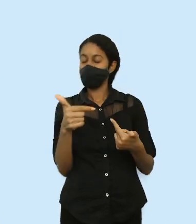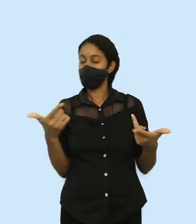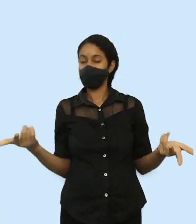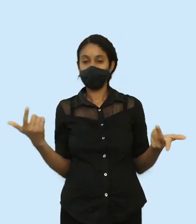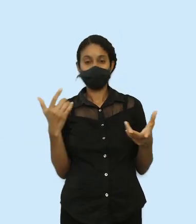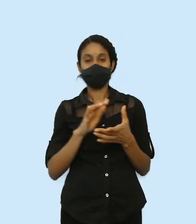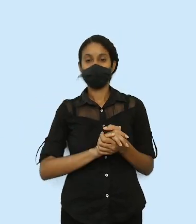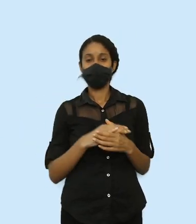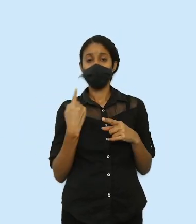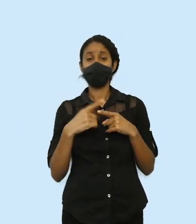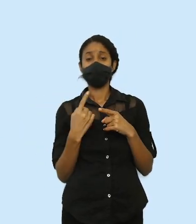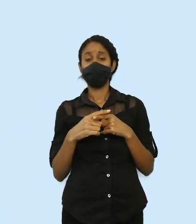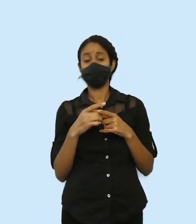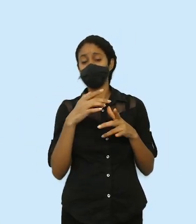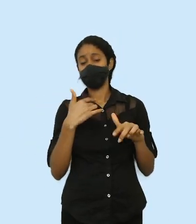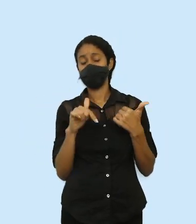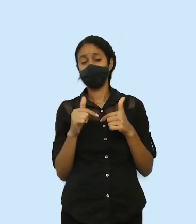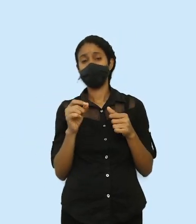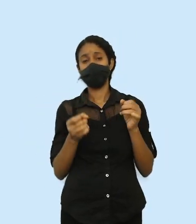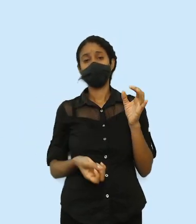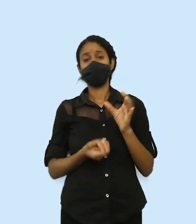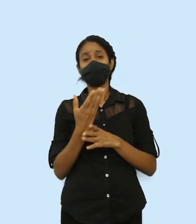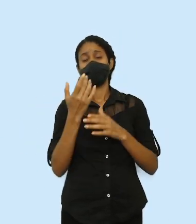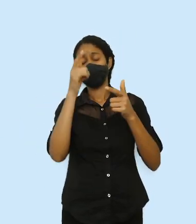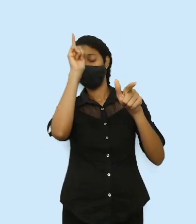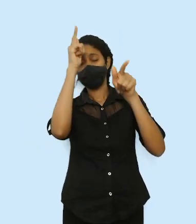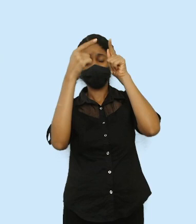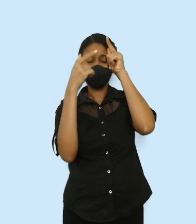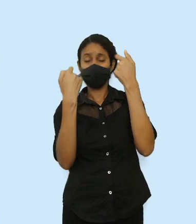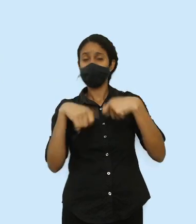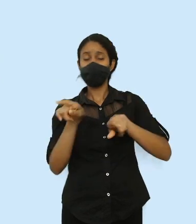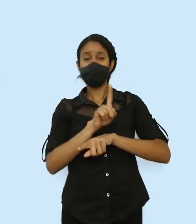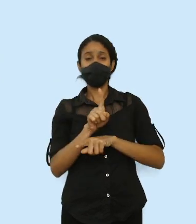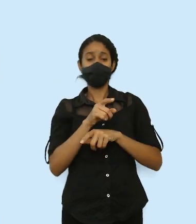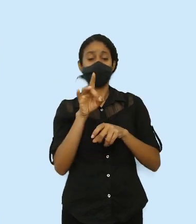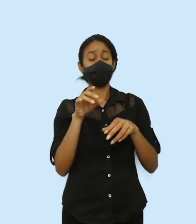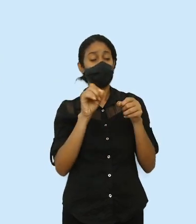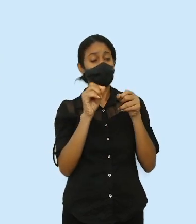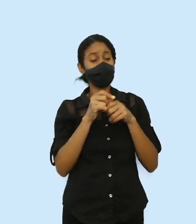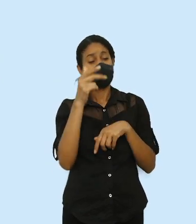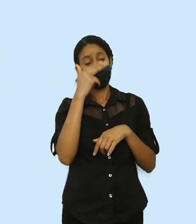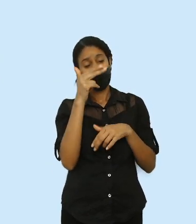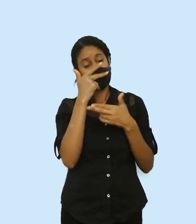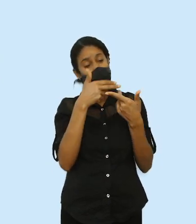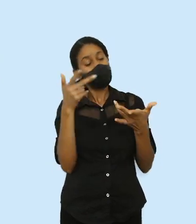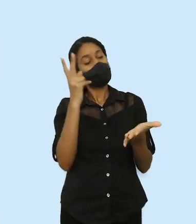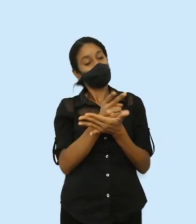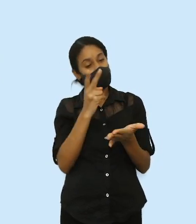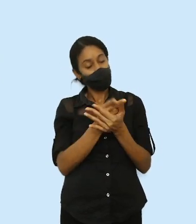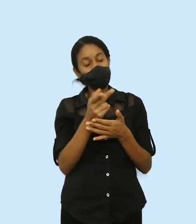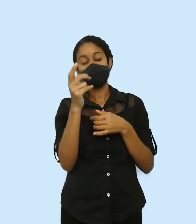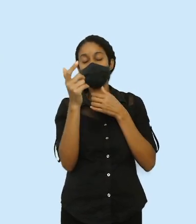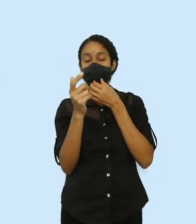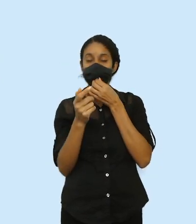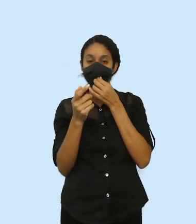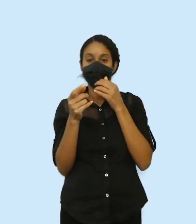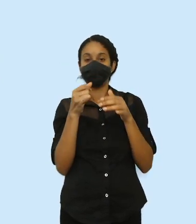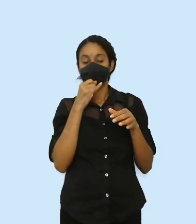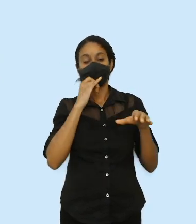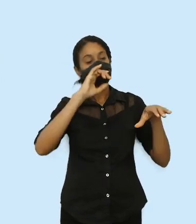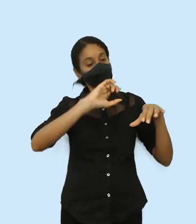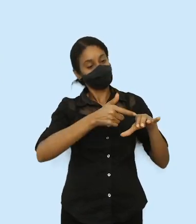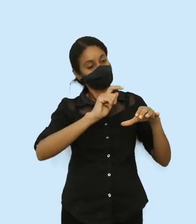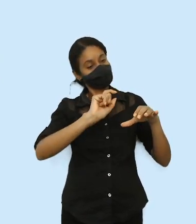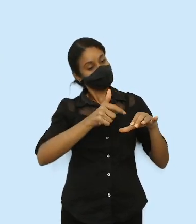trabalhador. O que é que o trabalhador vai criar? Ele só precisa reproduzir esse processo. A única coisa que eu tenho que fazer é colocar parafusos numa